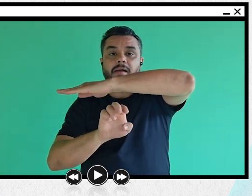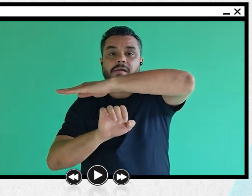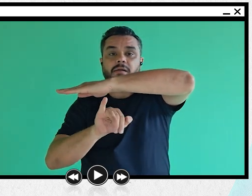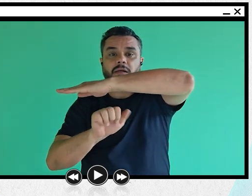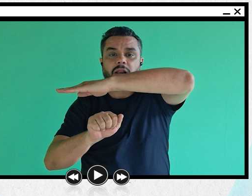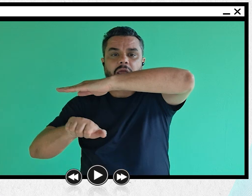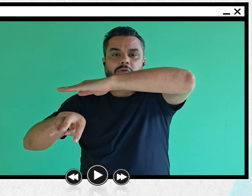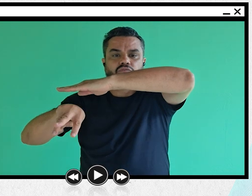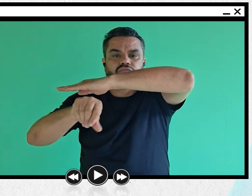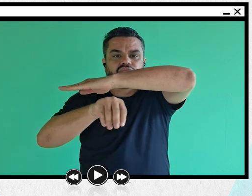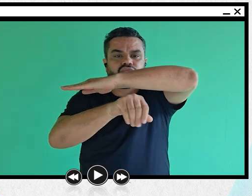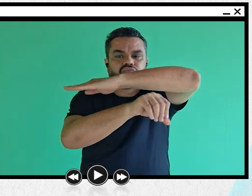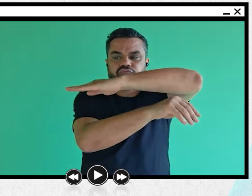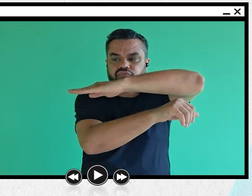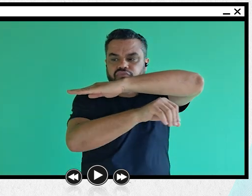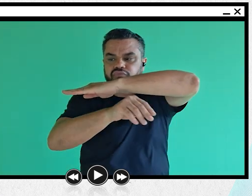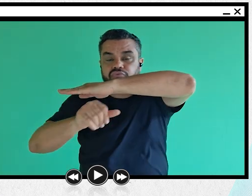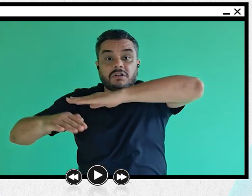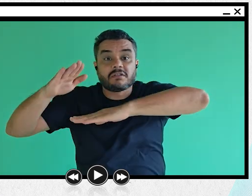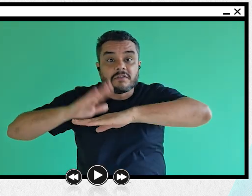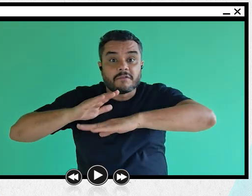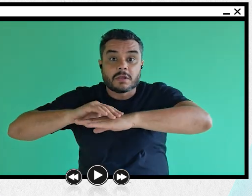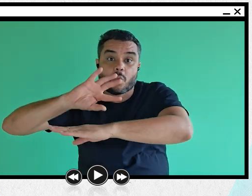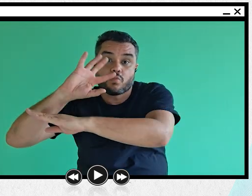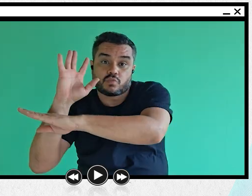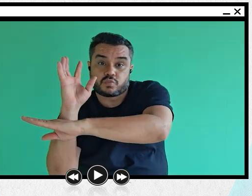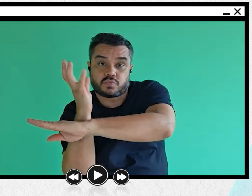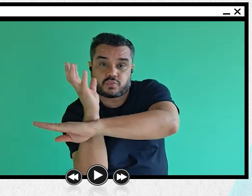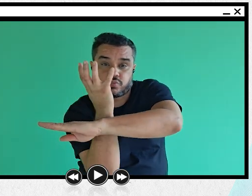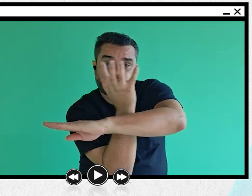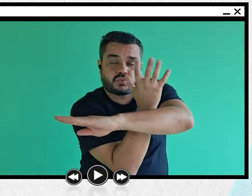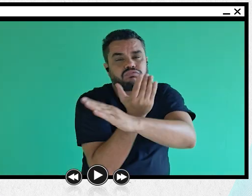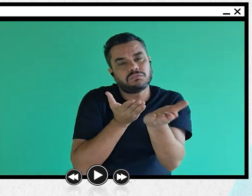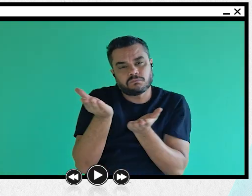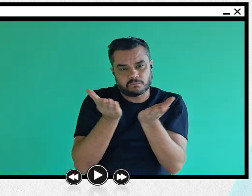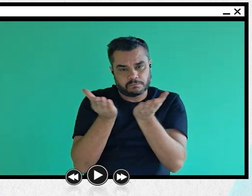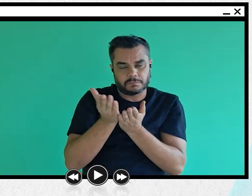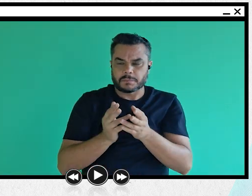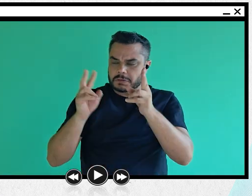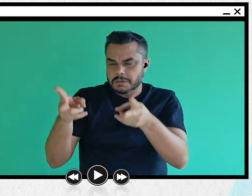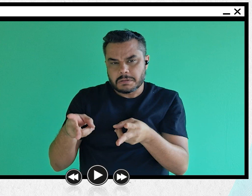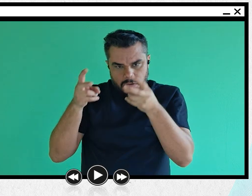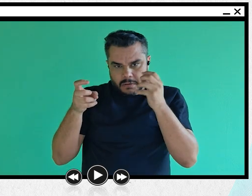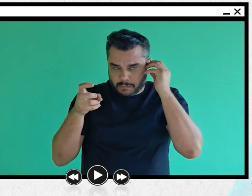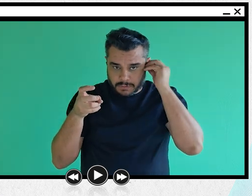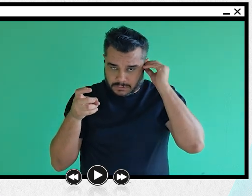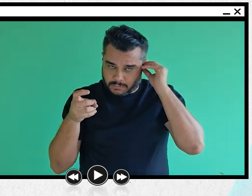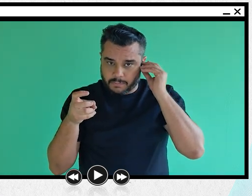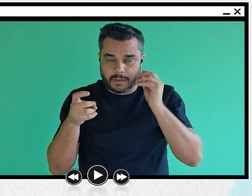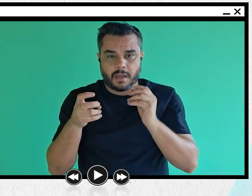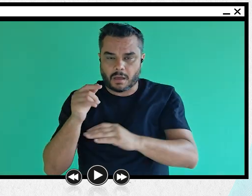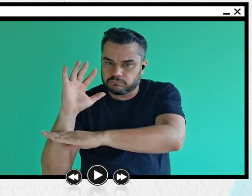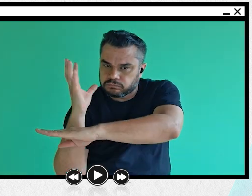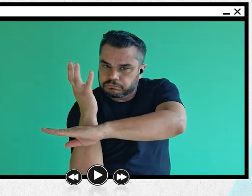colocar as plantas que vão fazer o tratamento. Apesar da gente olhar as plantas, ser muito visível,